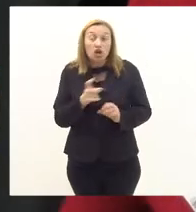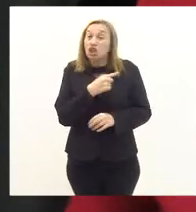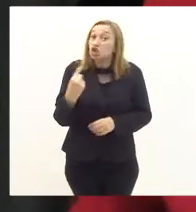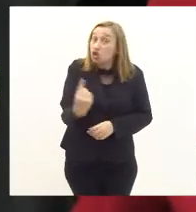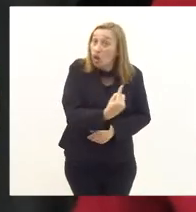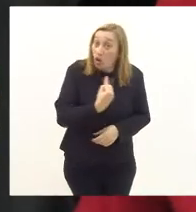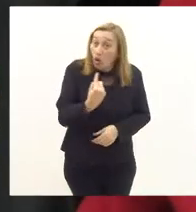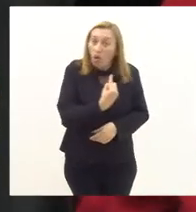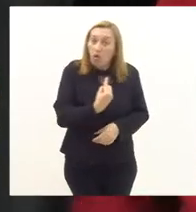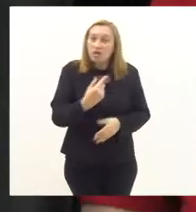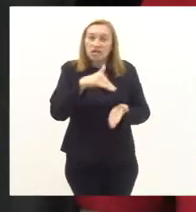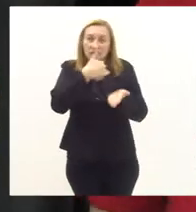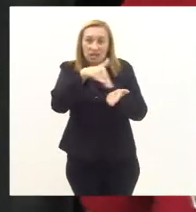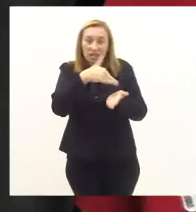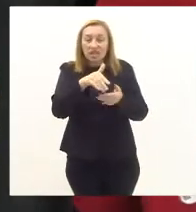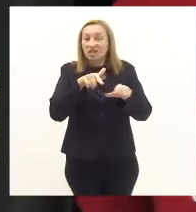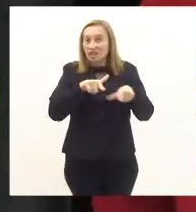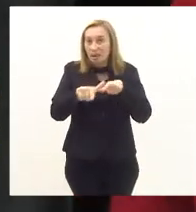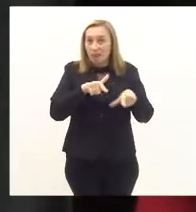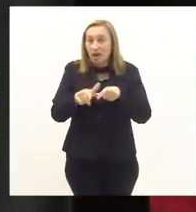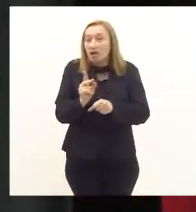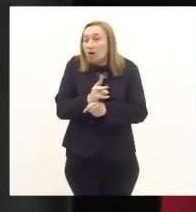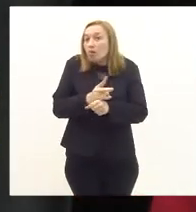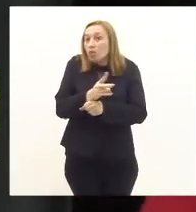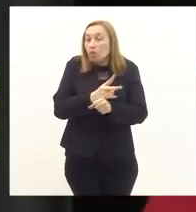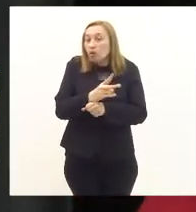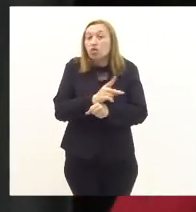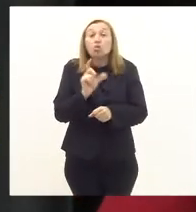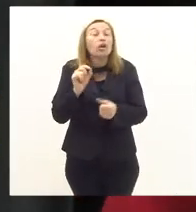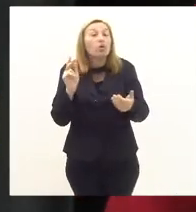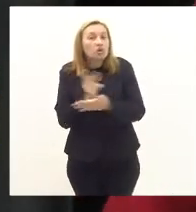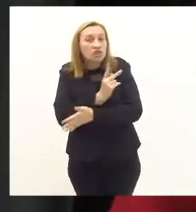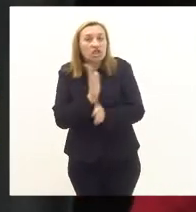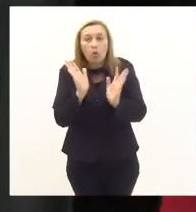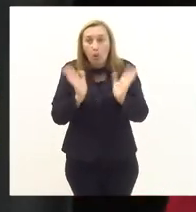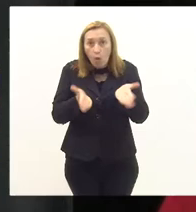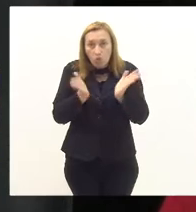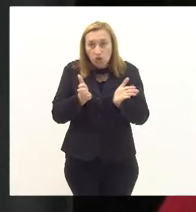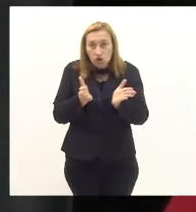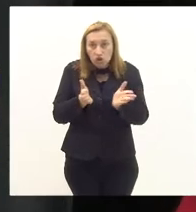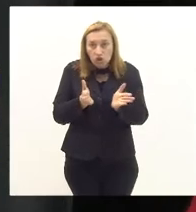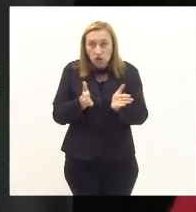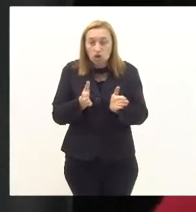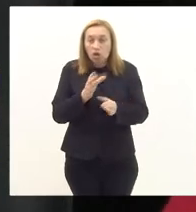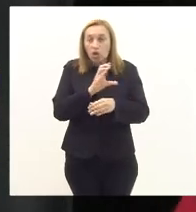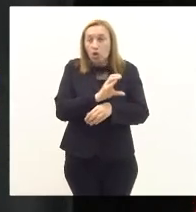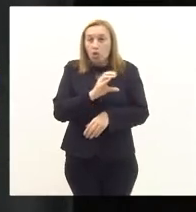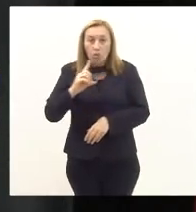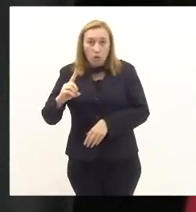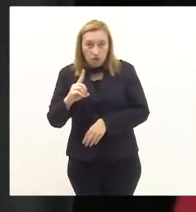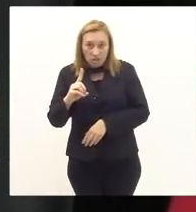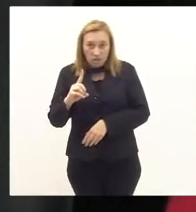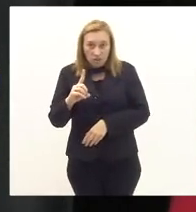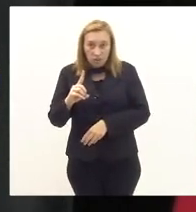nós, na Secretaria de Trabalho, procuramos, porque o que acontece? Hoje eu estou como coordenador